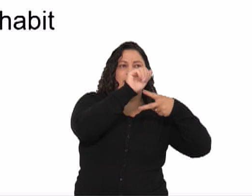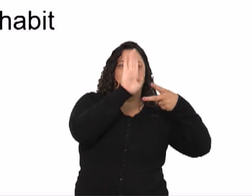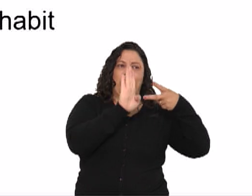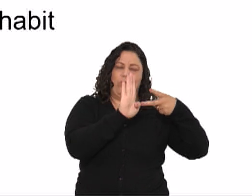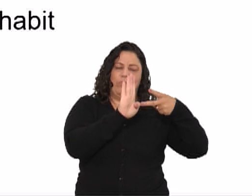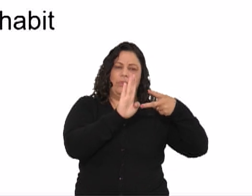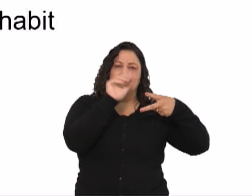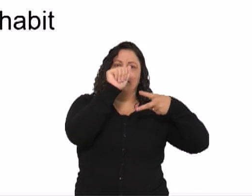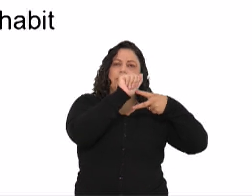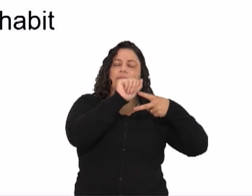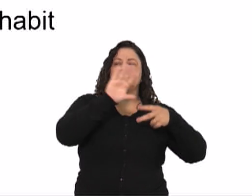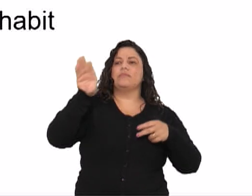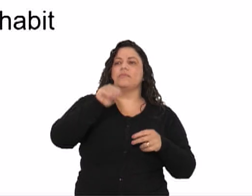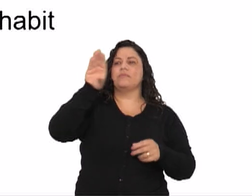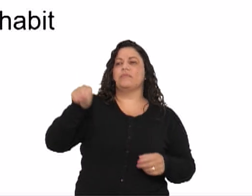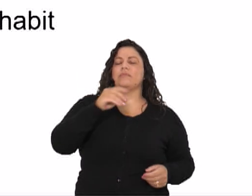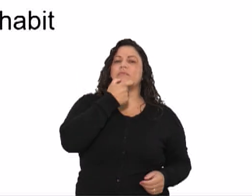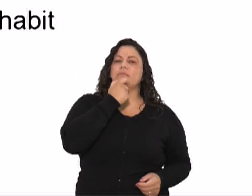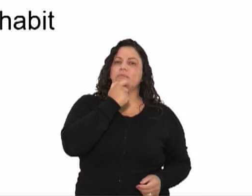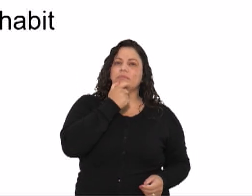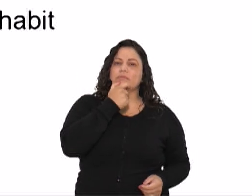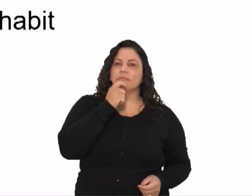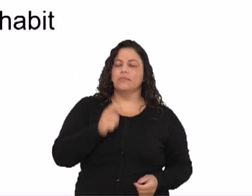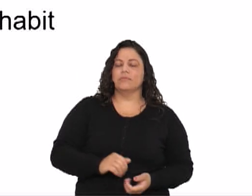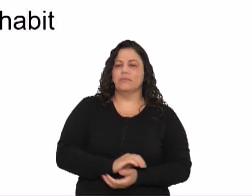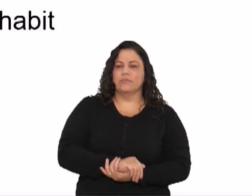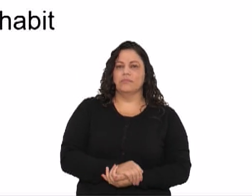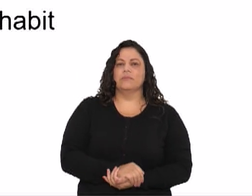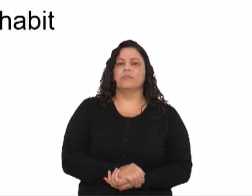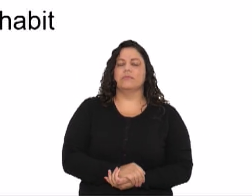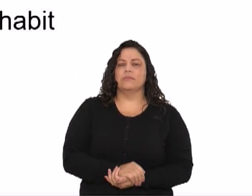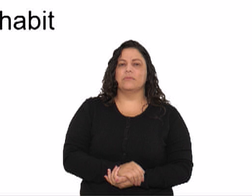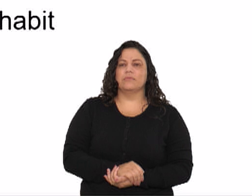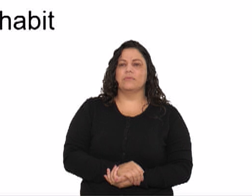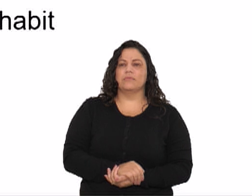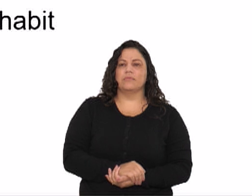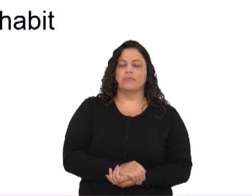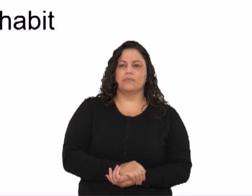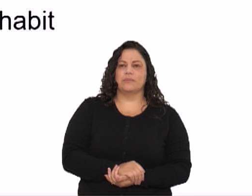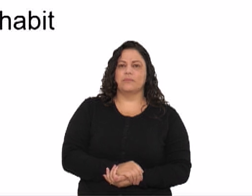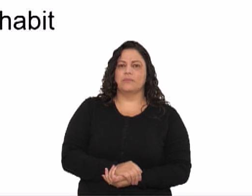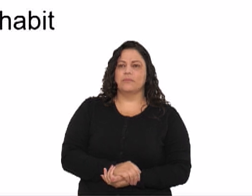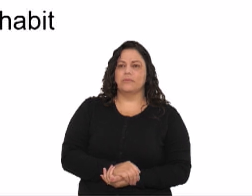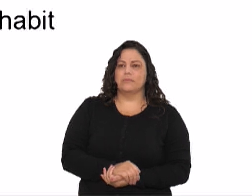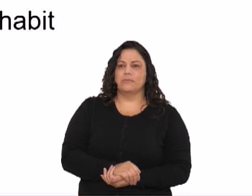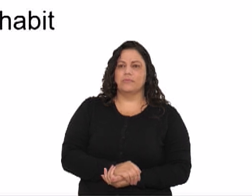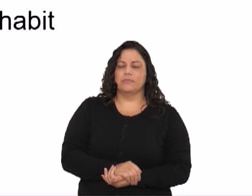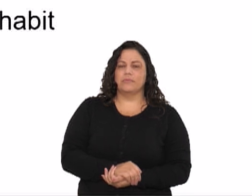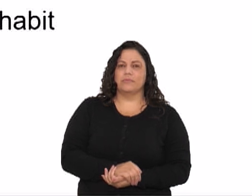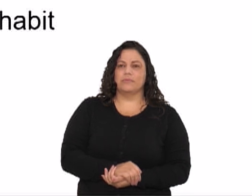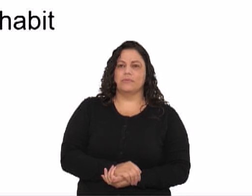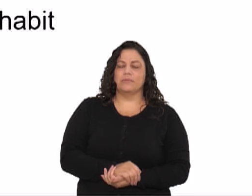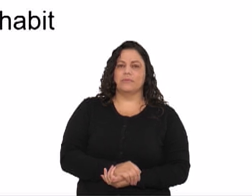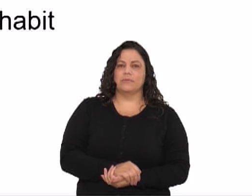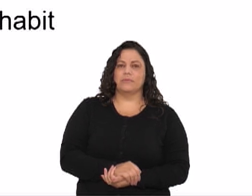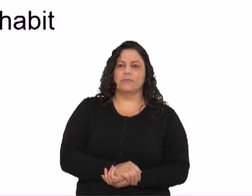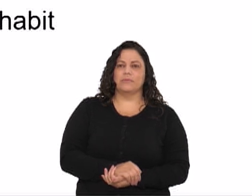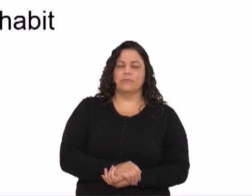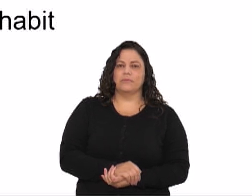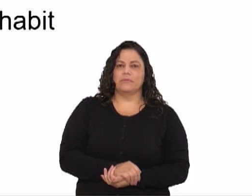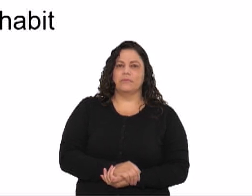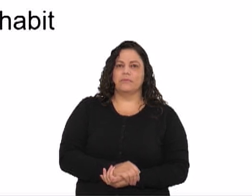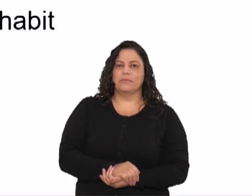the same as another word or phrase in the same language. Então, uma palavra ou frase que significa